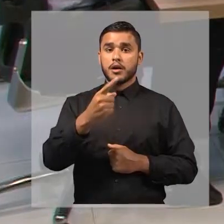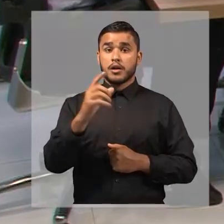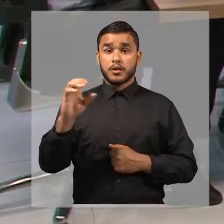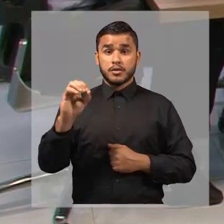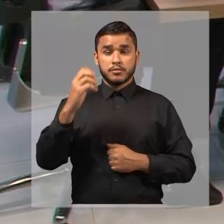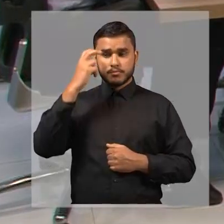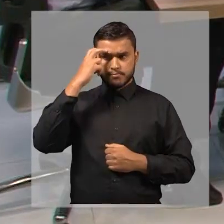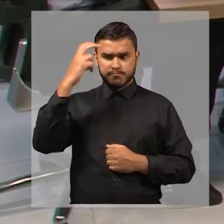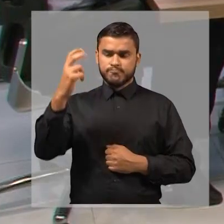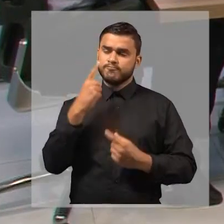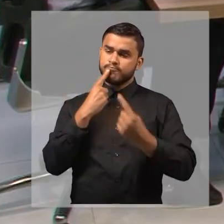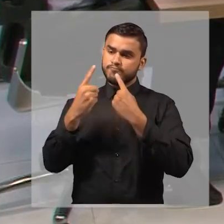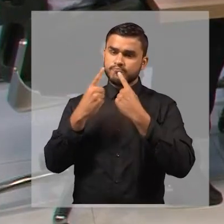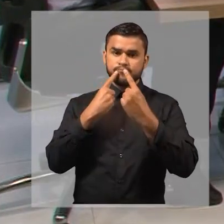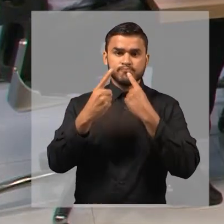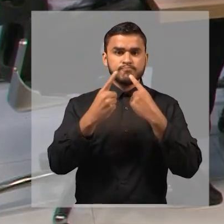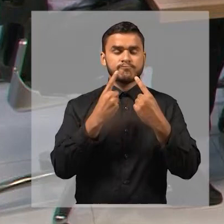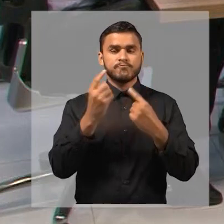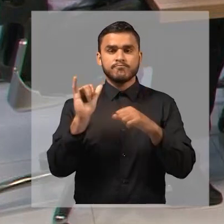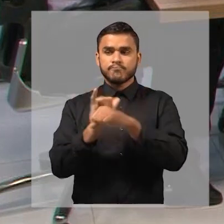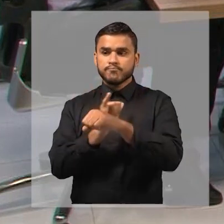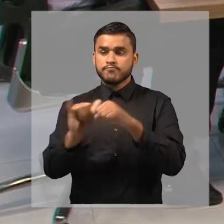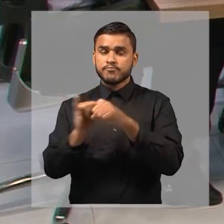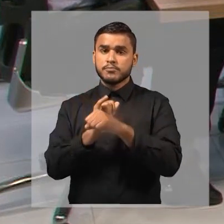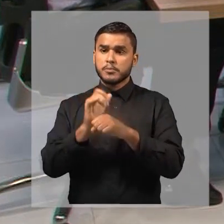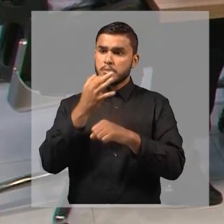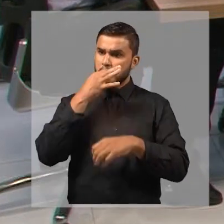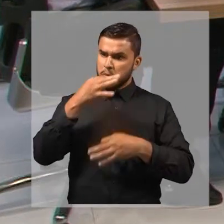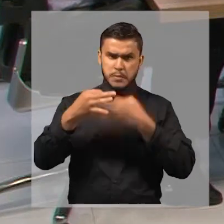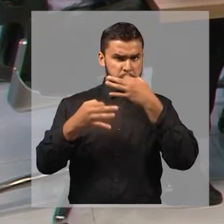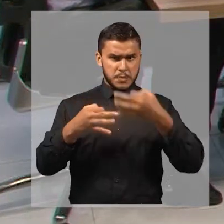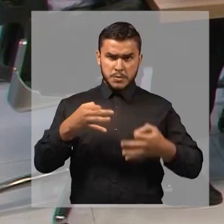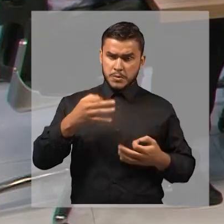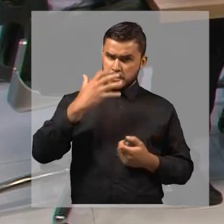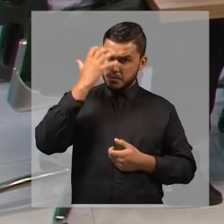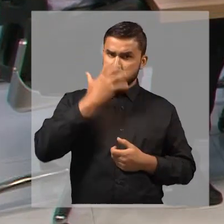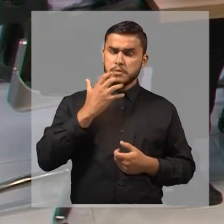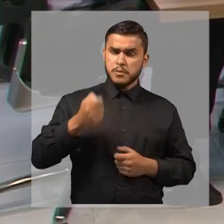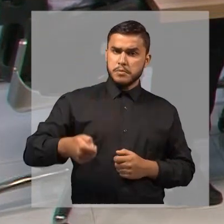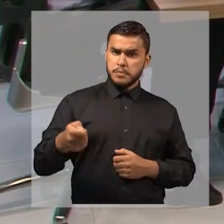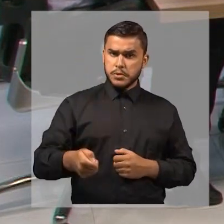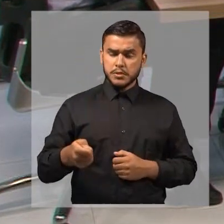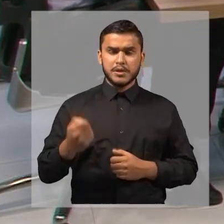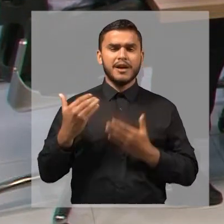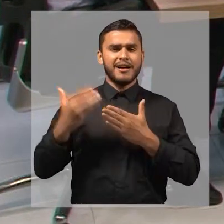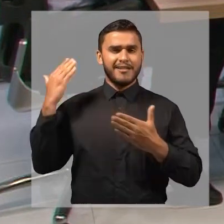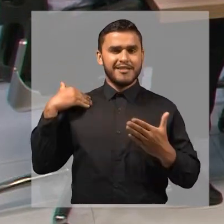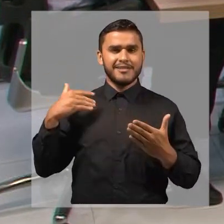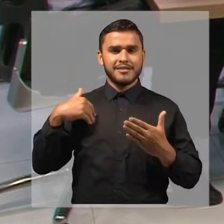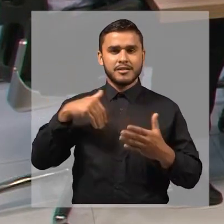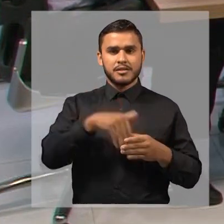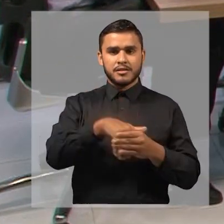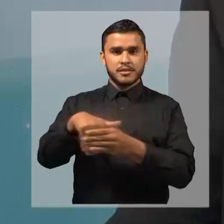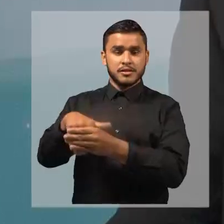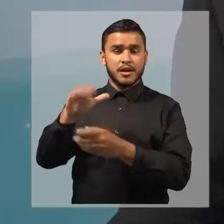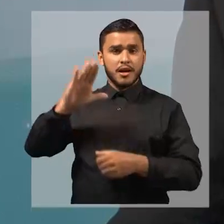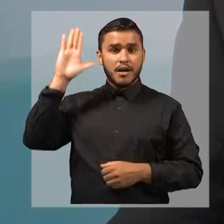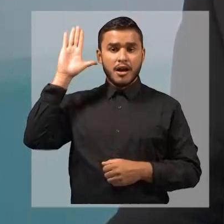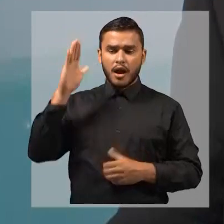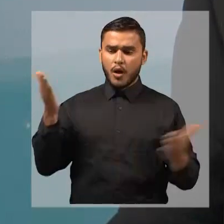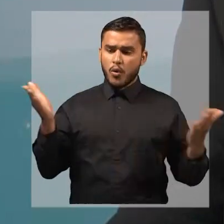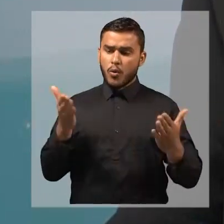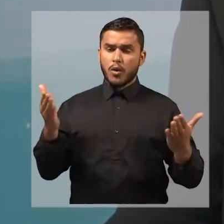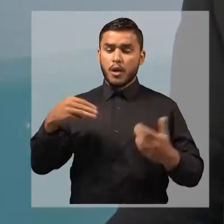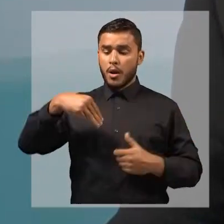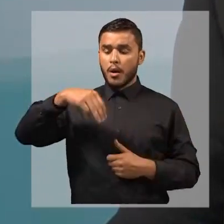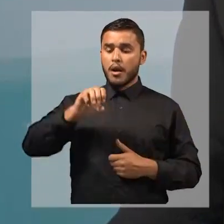todos os setores. Me parece uma pessoa muito inteligente, ele está conseguindo, que era criticado por ser linha dura, ele dava fazia umas